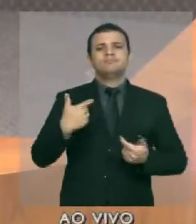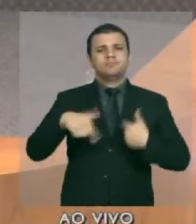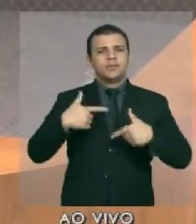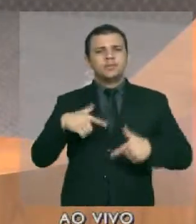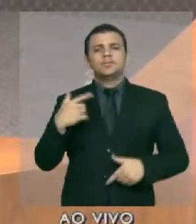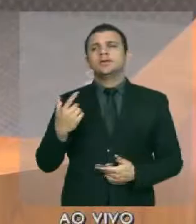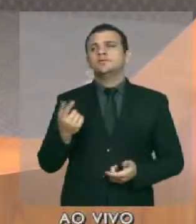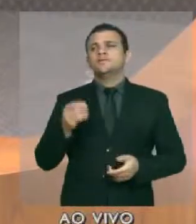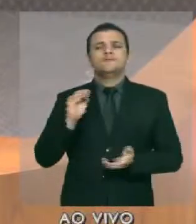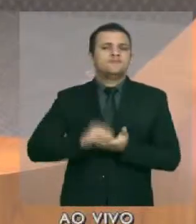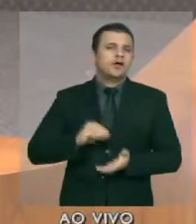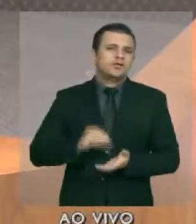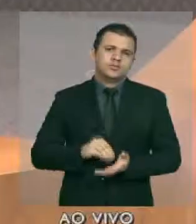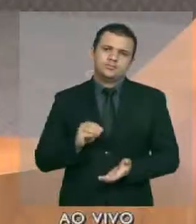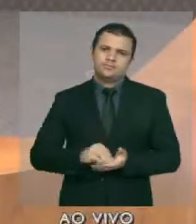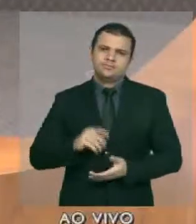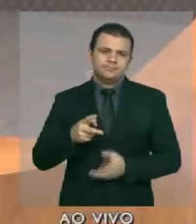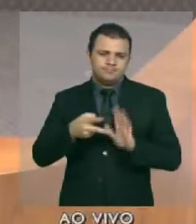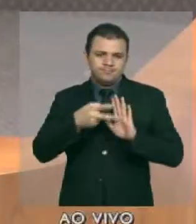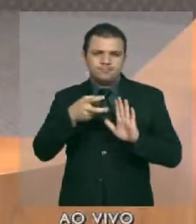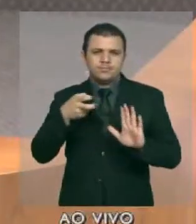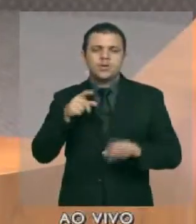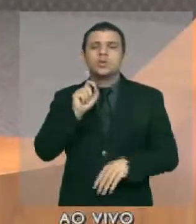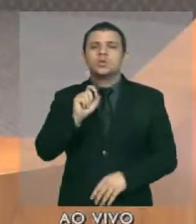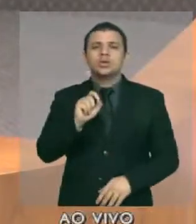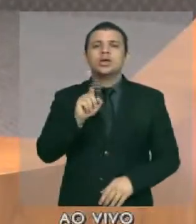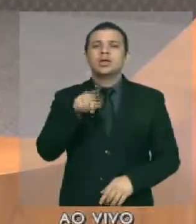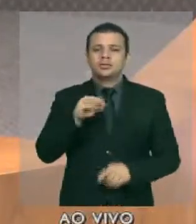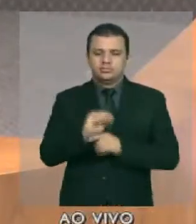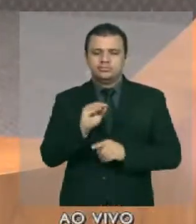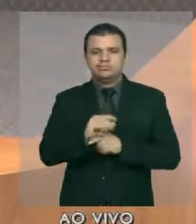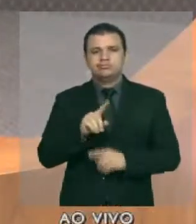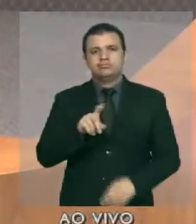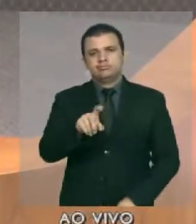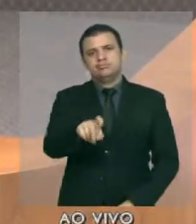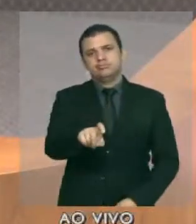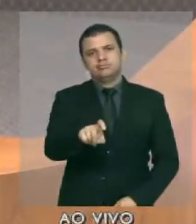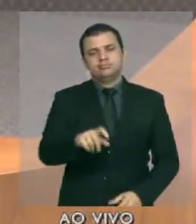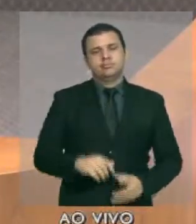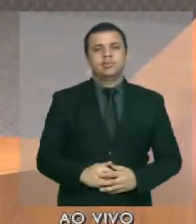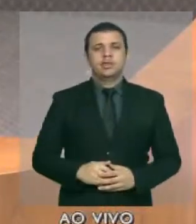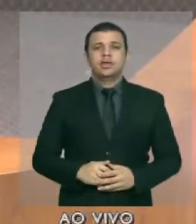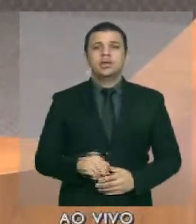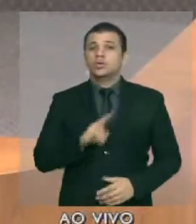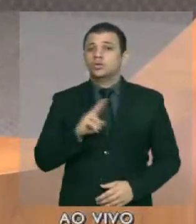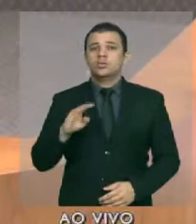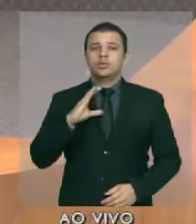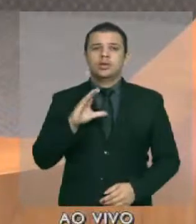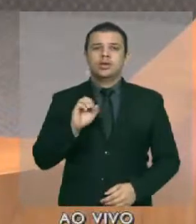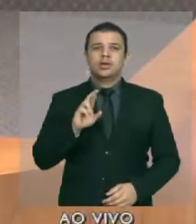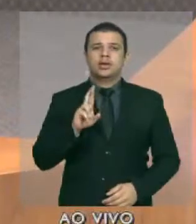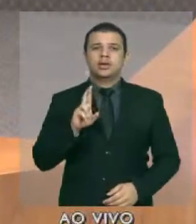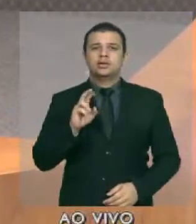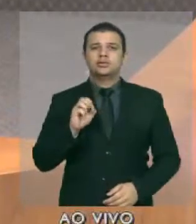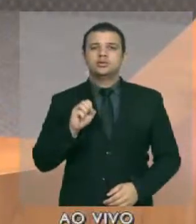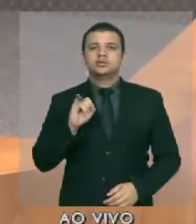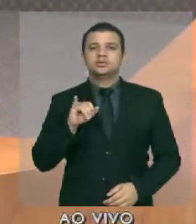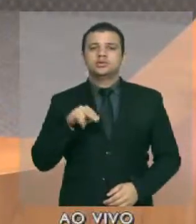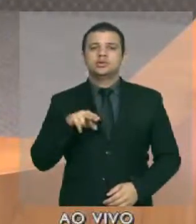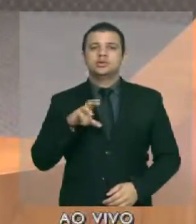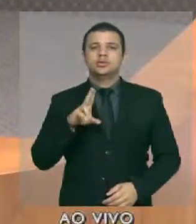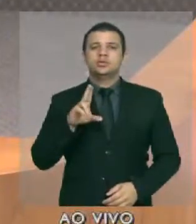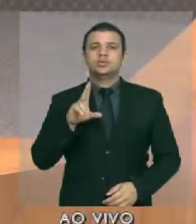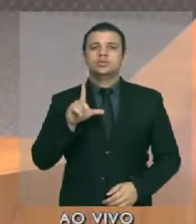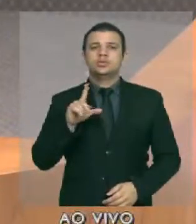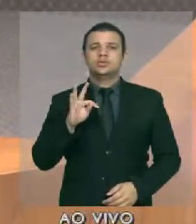que é a criação de camarão que nós chamamos aqui de Castro e cultura e um perde de Campos naquele momento na sexta-feira nós tivemos essa